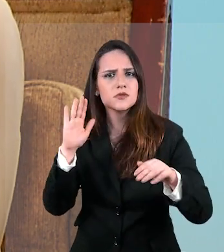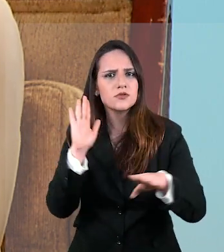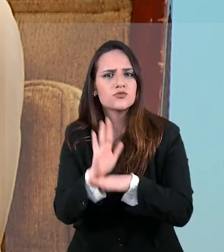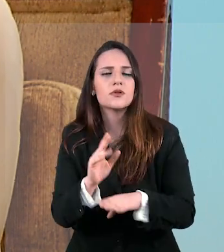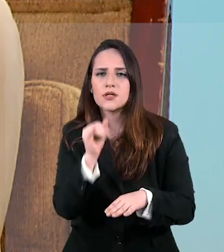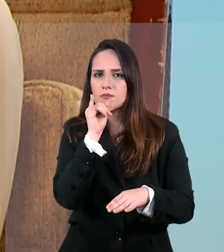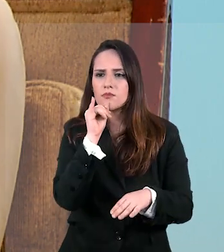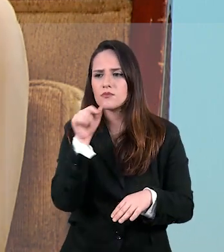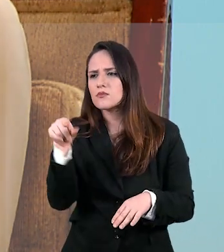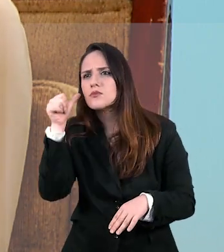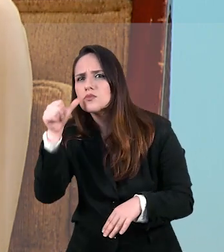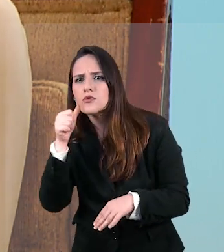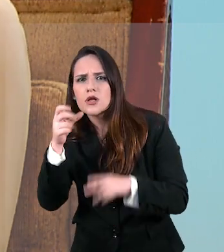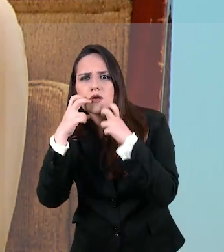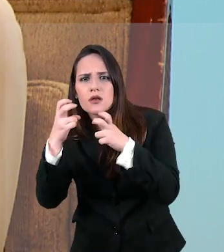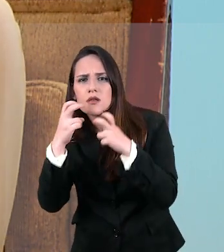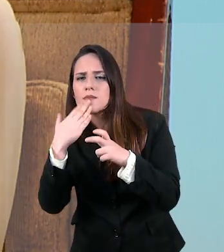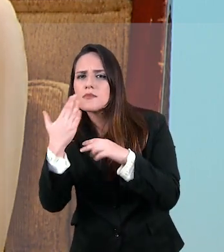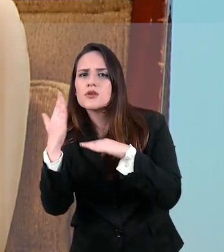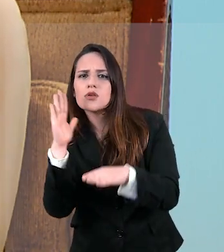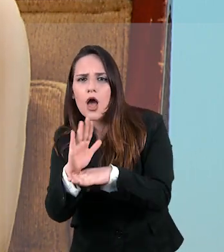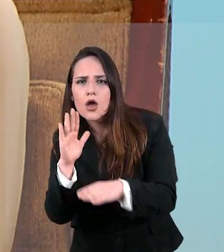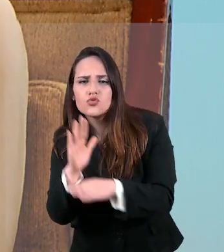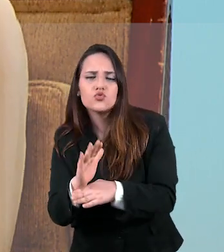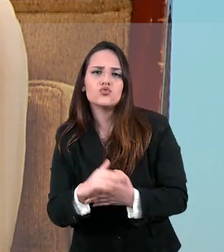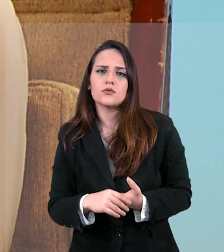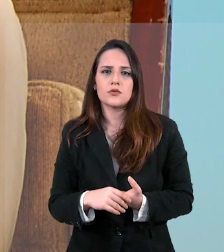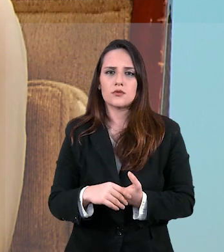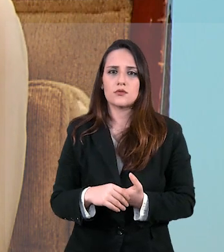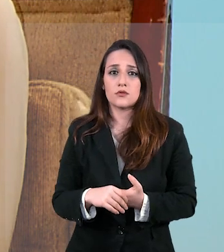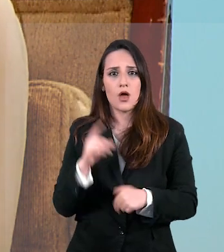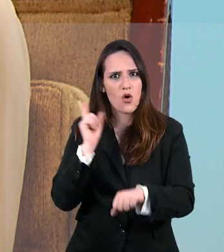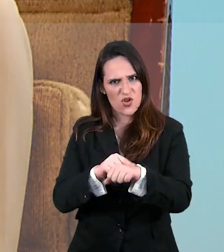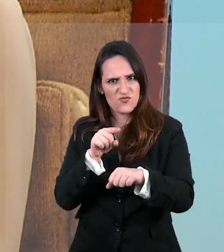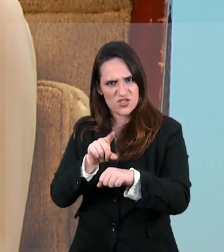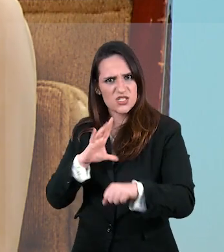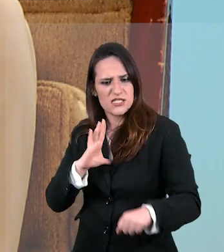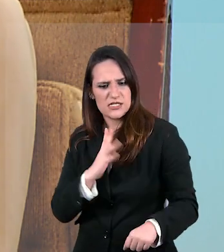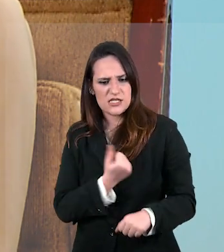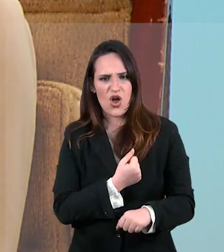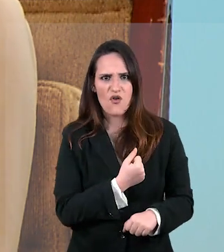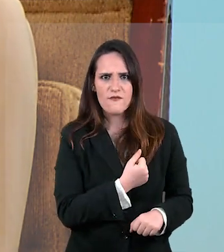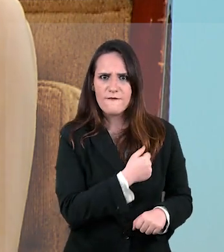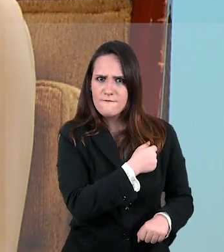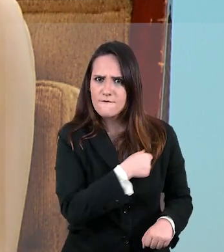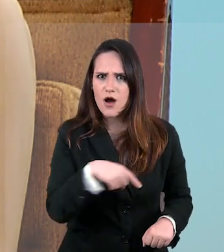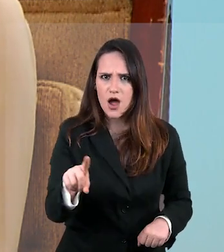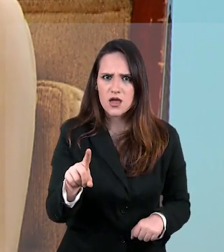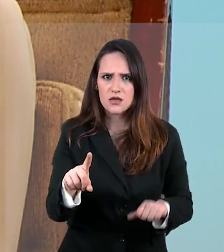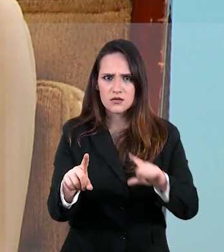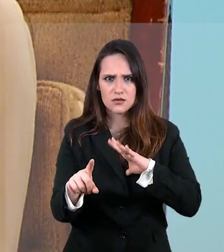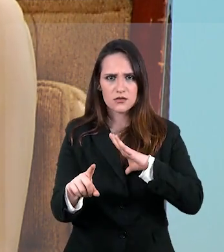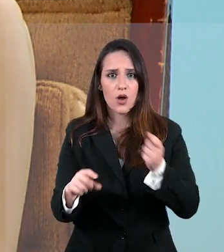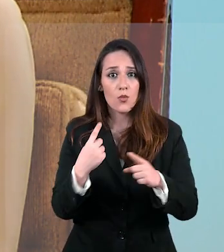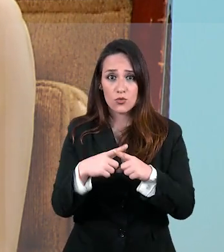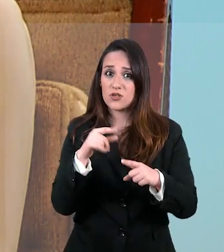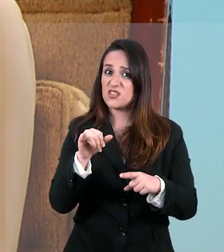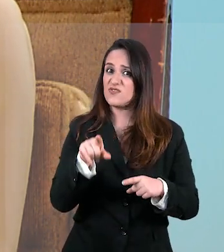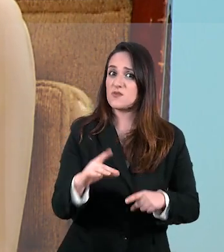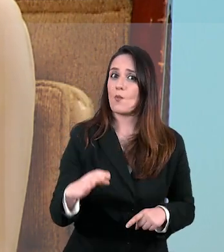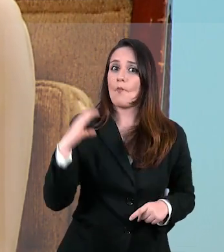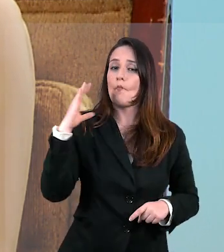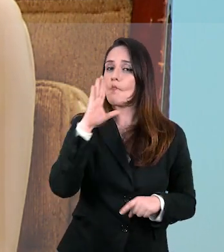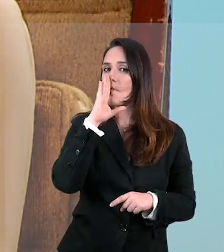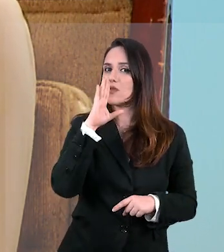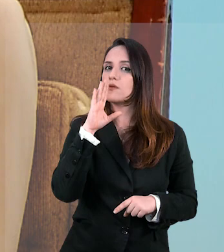alguma pessoa gritando, uma mulher pedindo socorro, você está ali parado, sem tomar